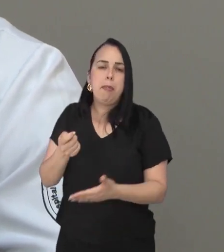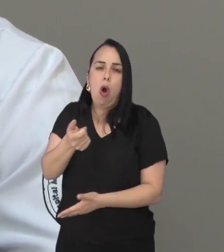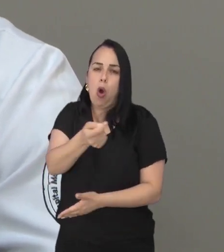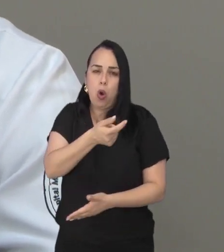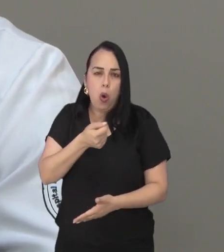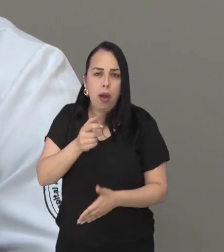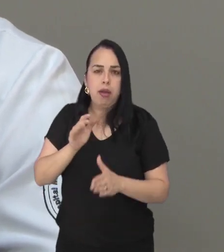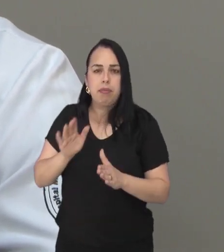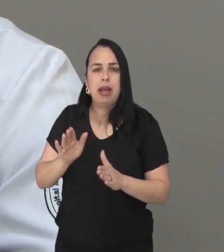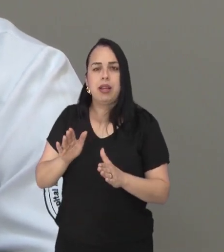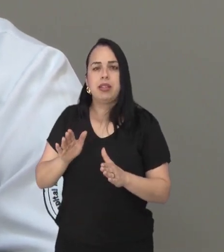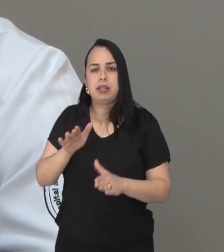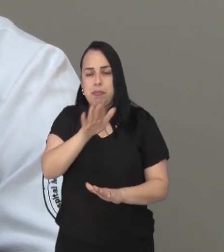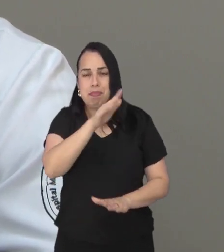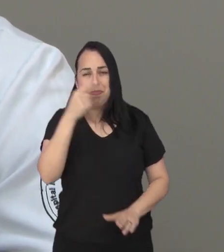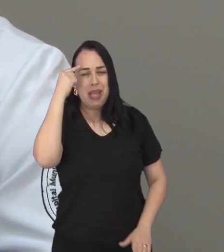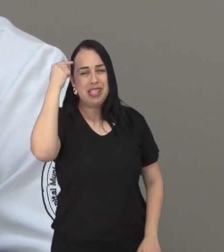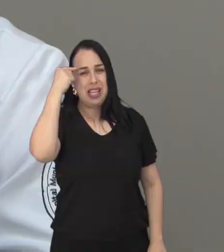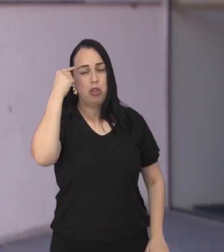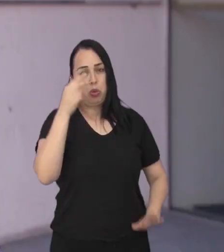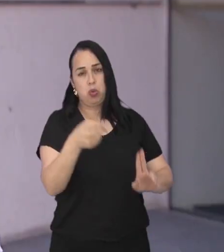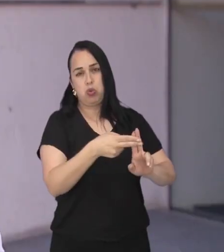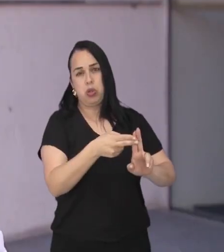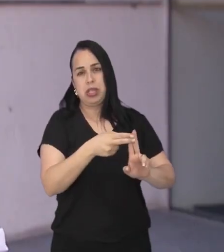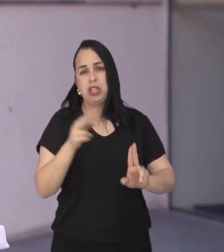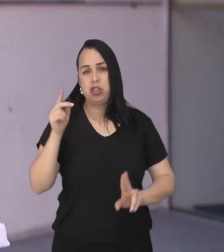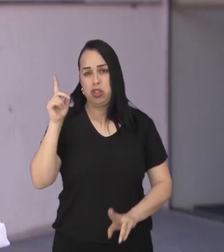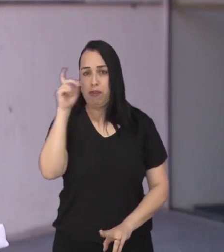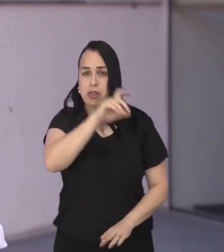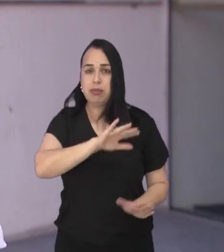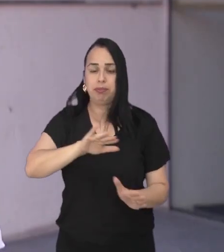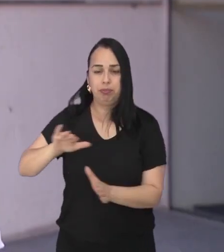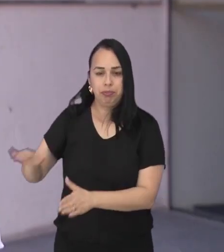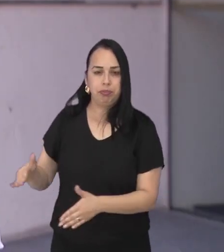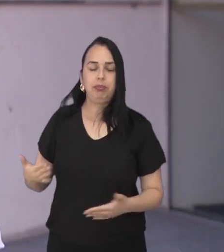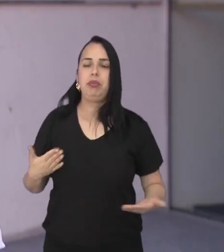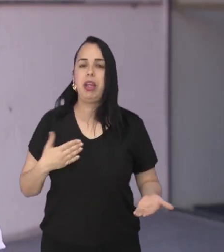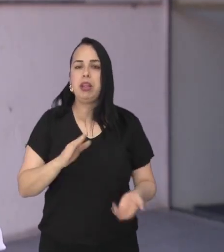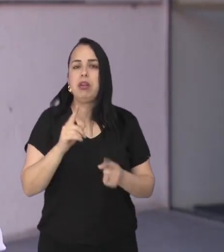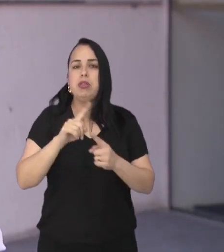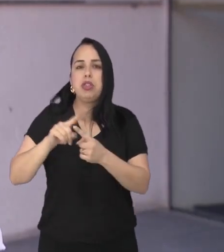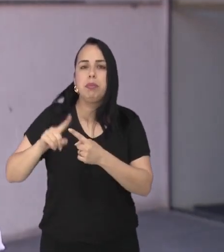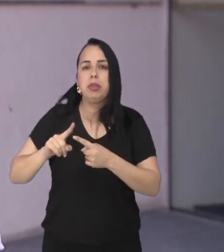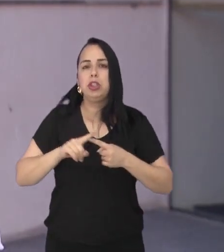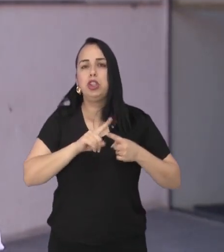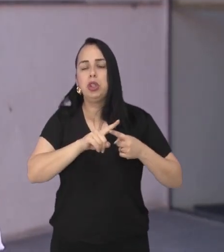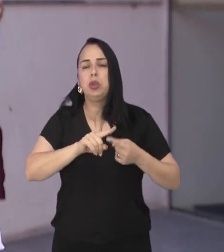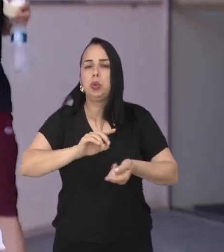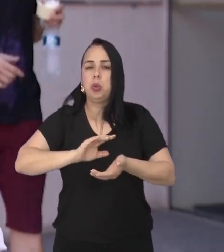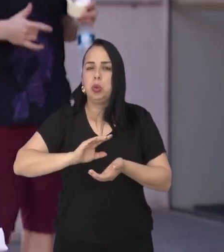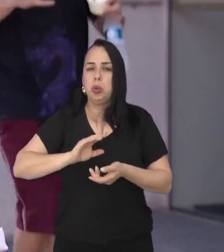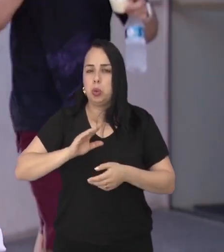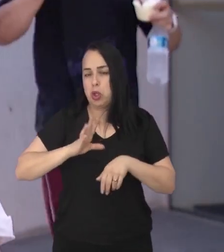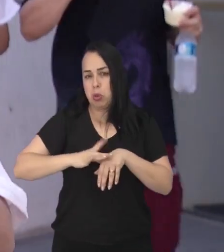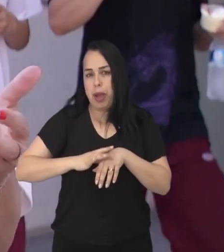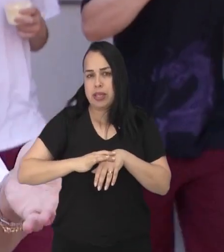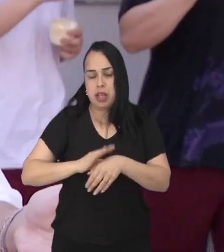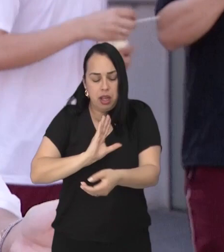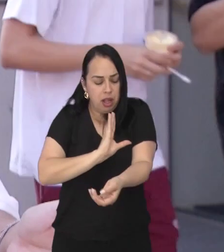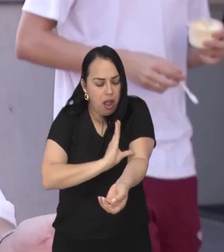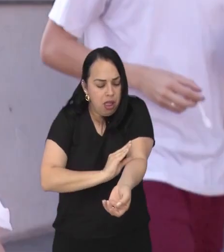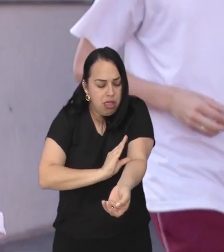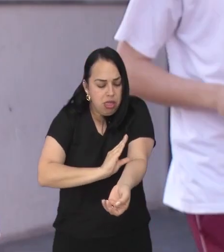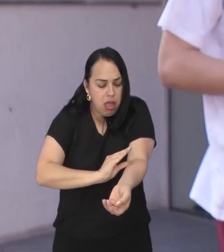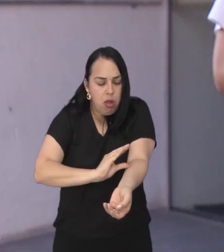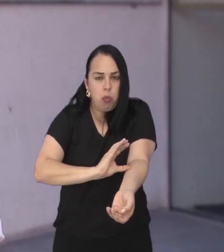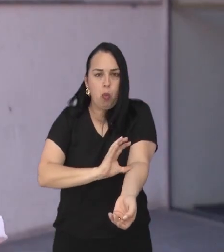em grandes centros, principalmente quando a gente olha para o SUS. Existem alguns tipos de doenças neuromusculares que provocam o